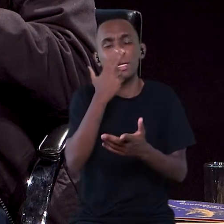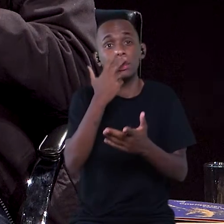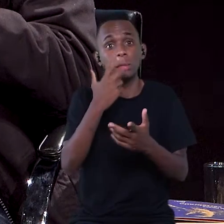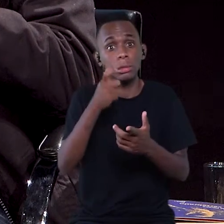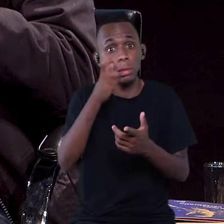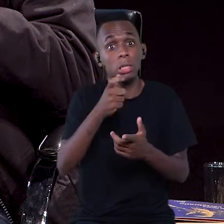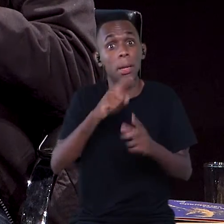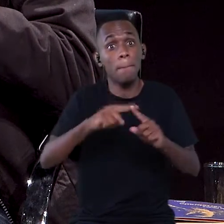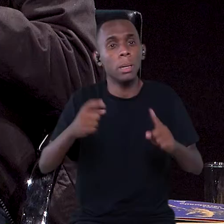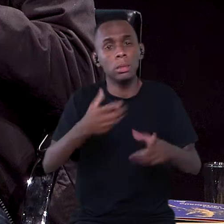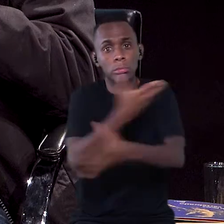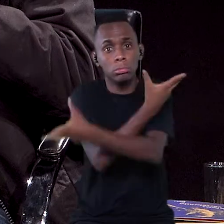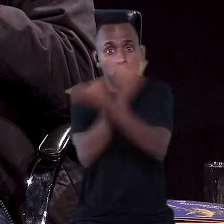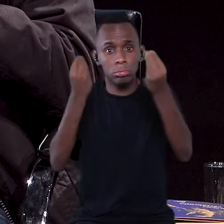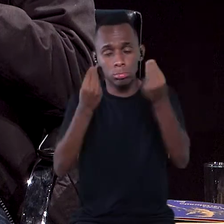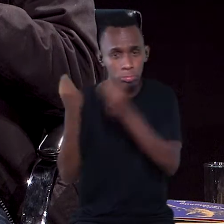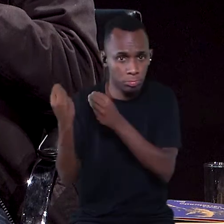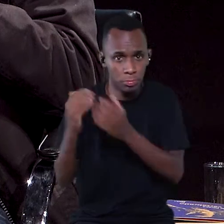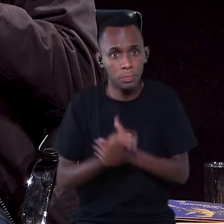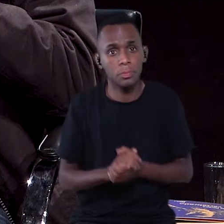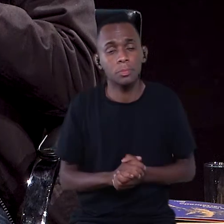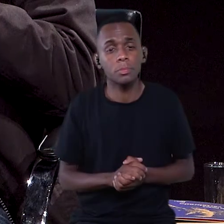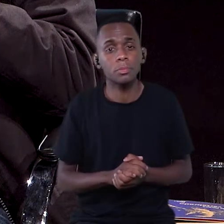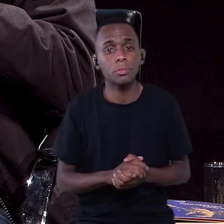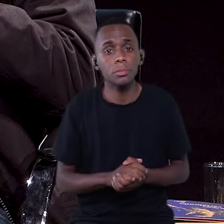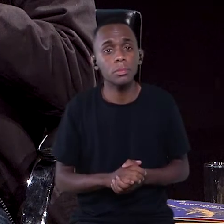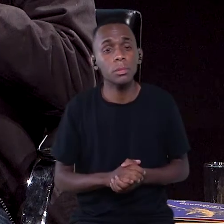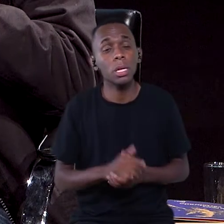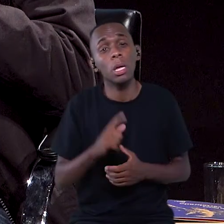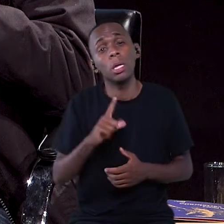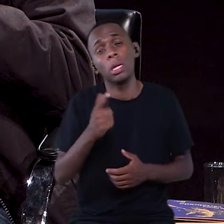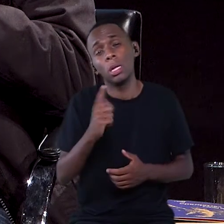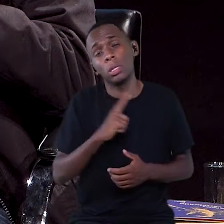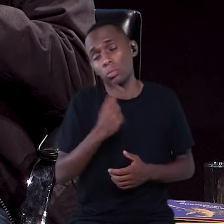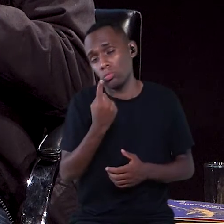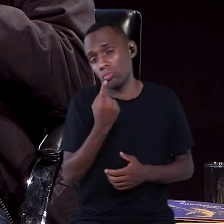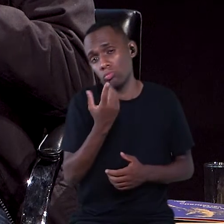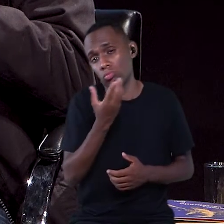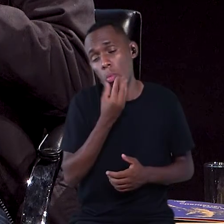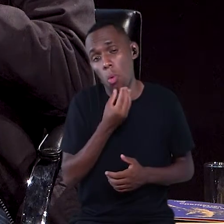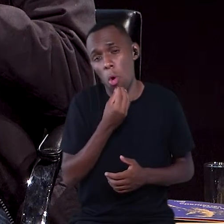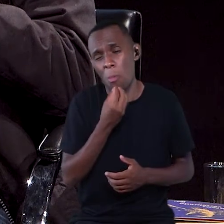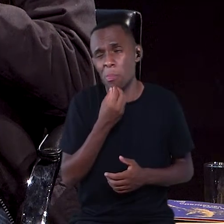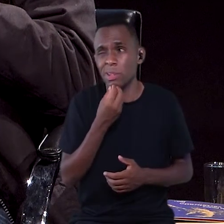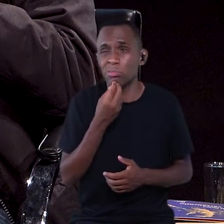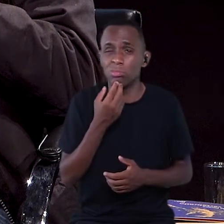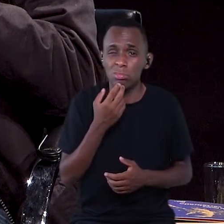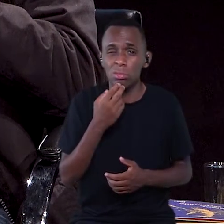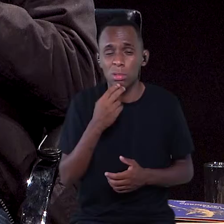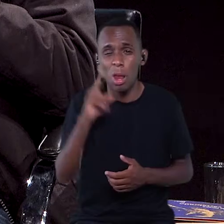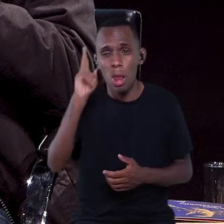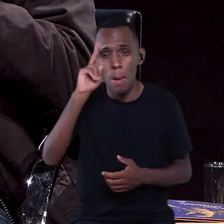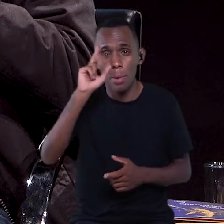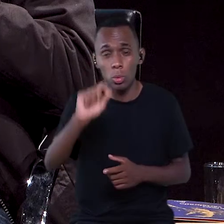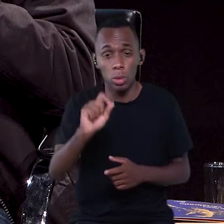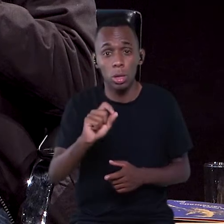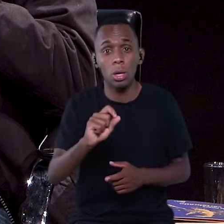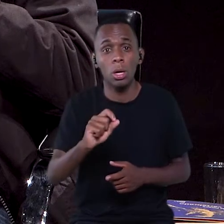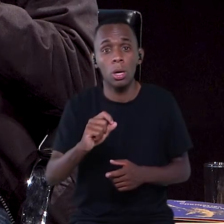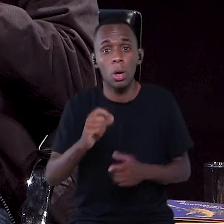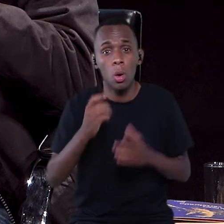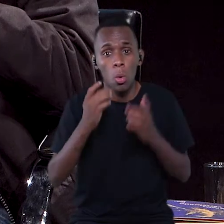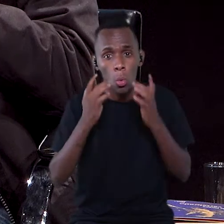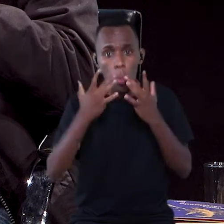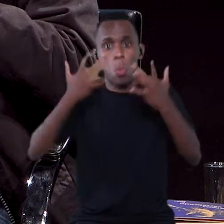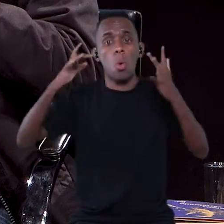um historiador gaúcho chamado Júlio José Chiavenato, ele tem um romance chamado, se não me falha a memória agora, né, O Tesouro